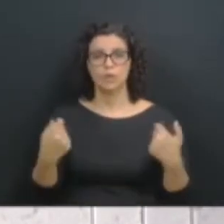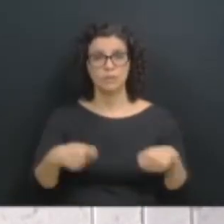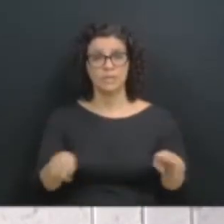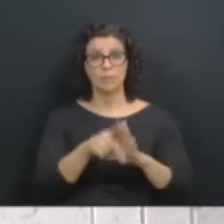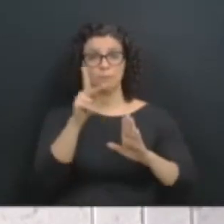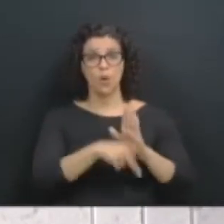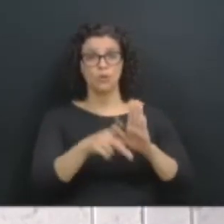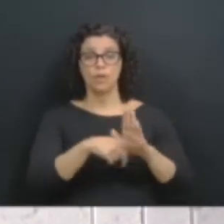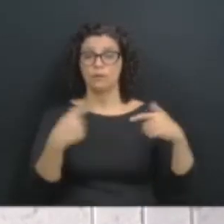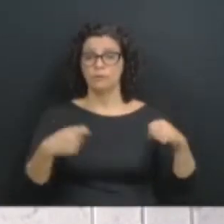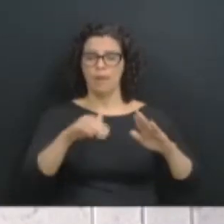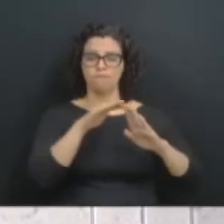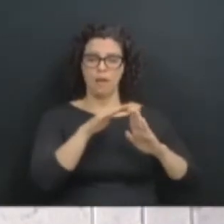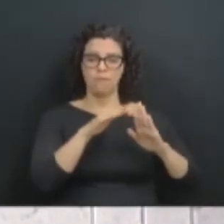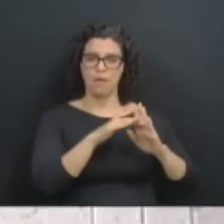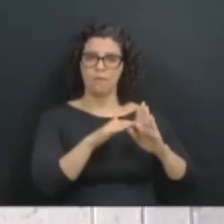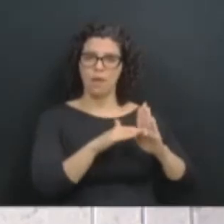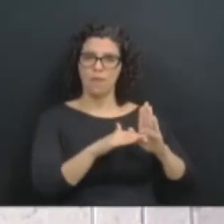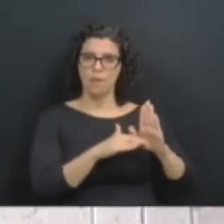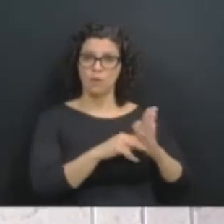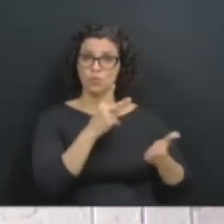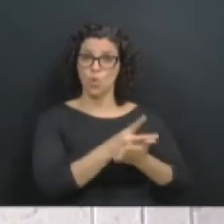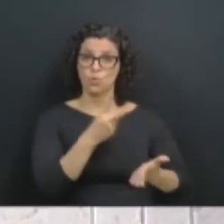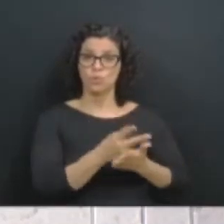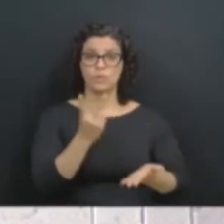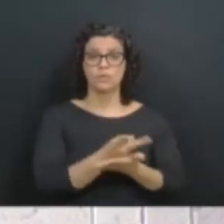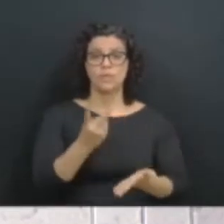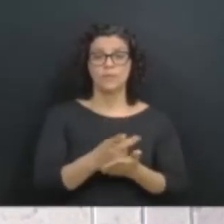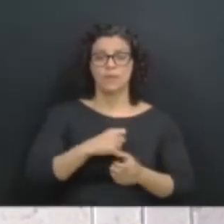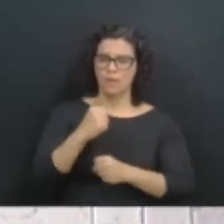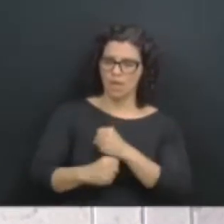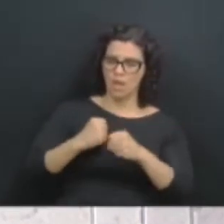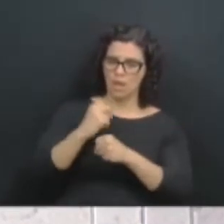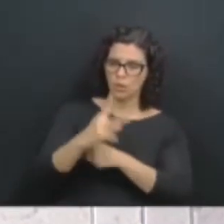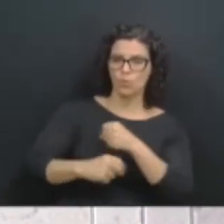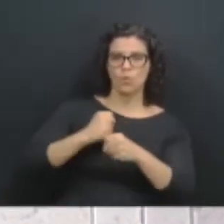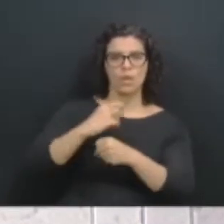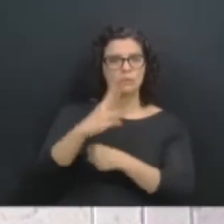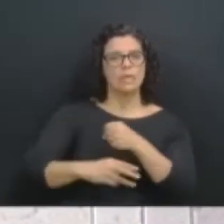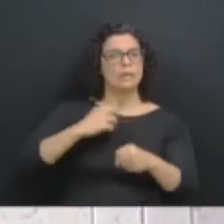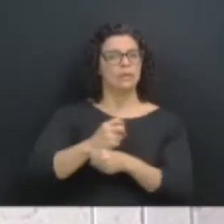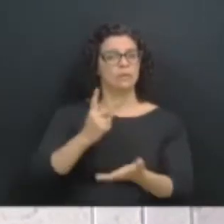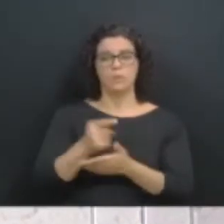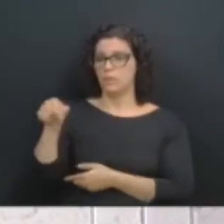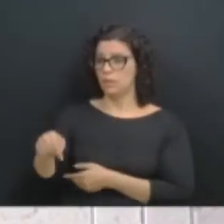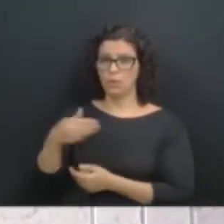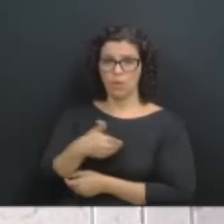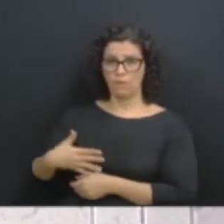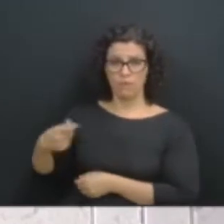de programas, precisa de projetos perenes que passam de ano a ano. E hoje não existe